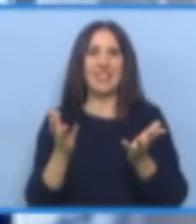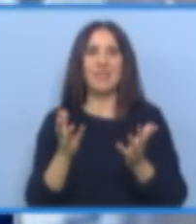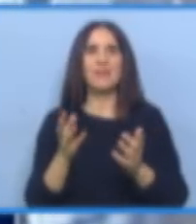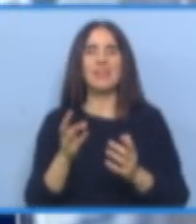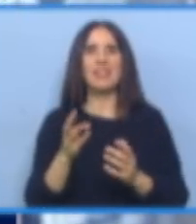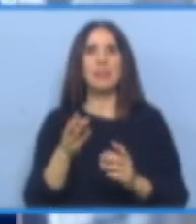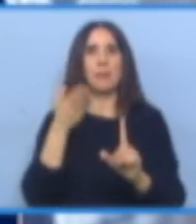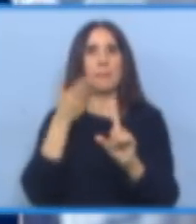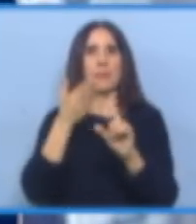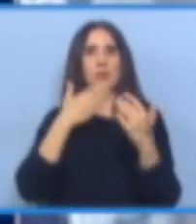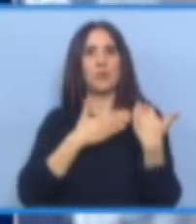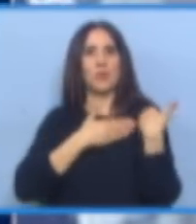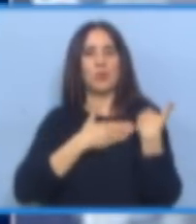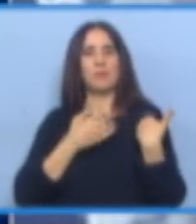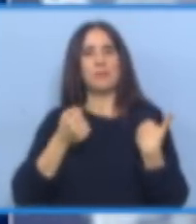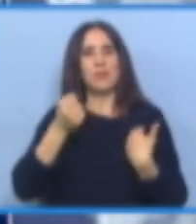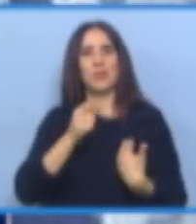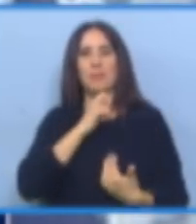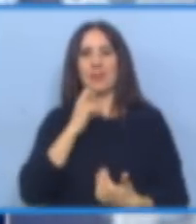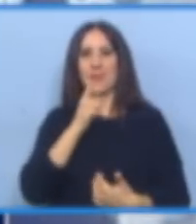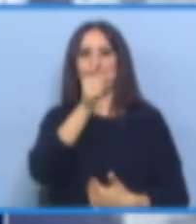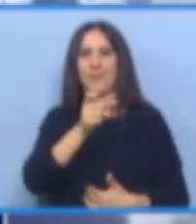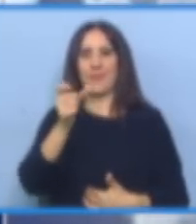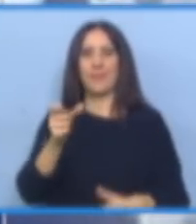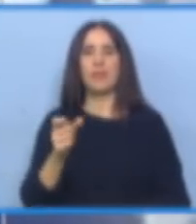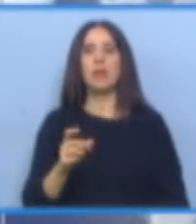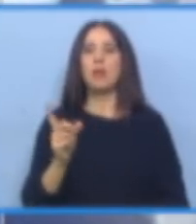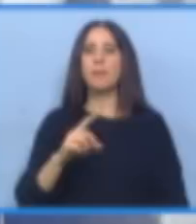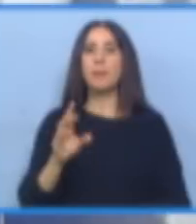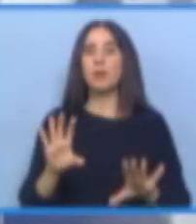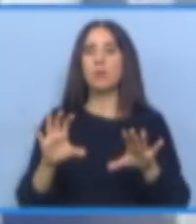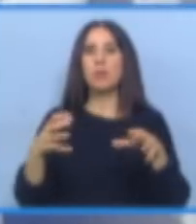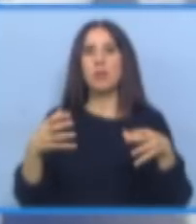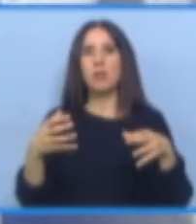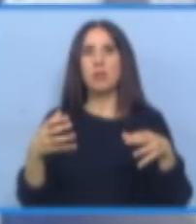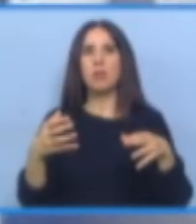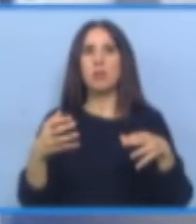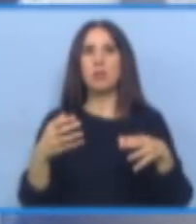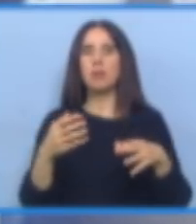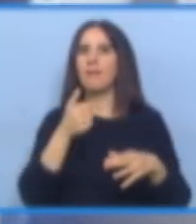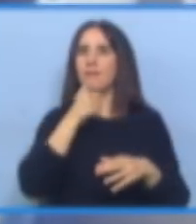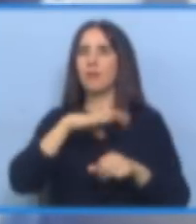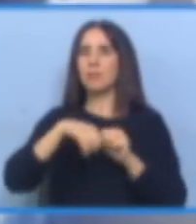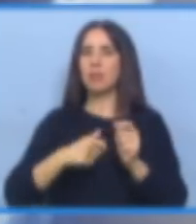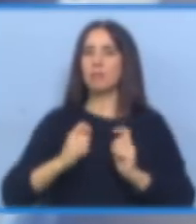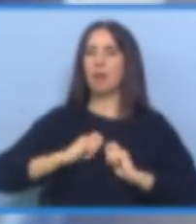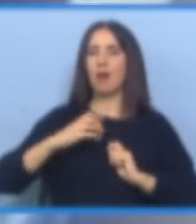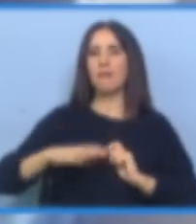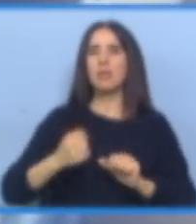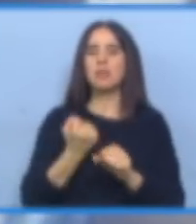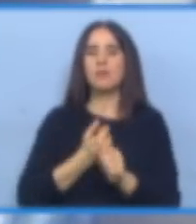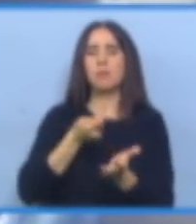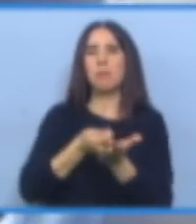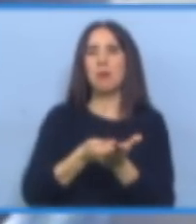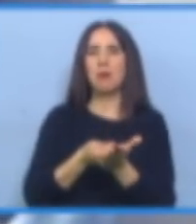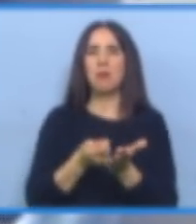sobre os pastores e os padres. Muitas vezes a comunidade quer-nos como mercenários. Paga um serviço e não